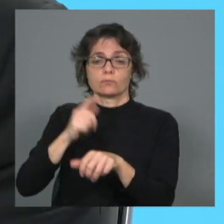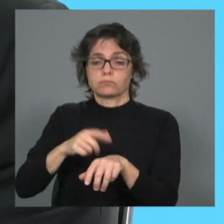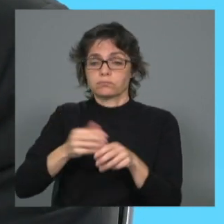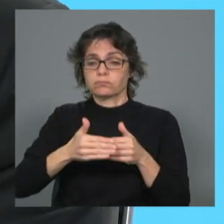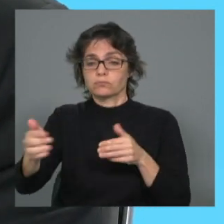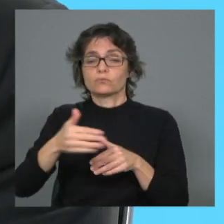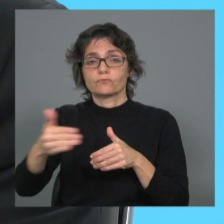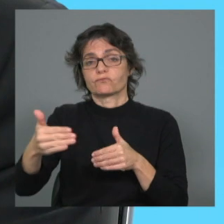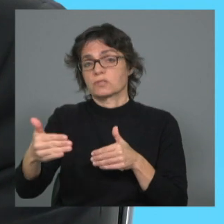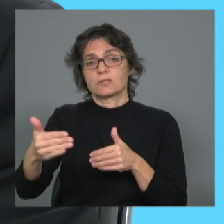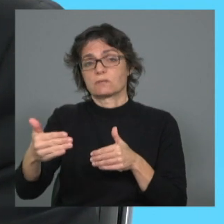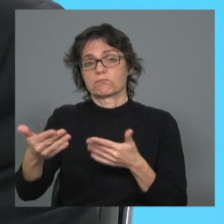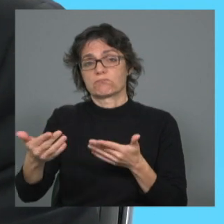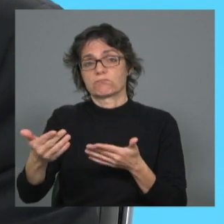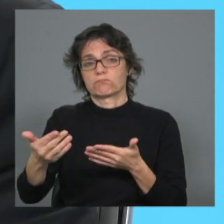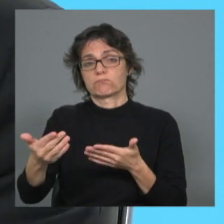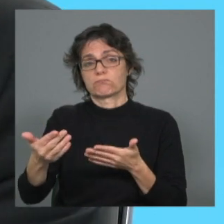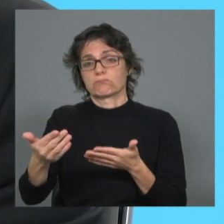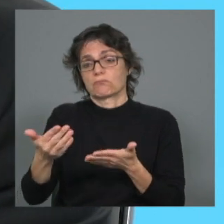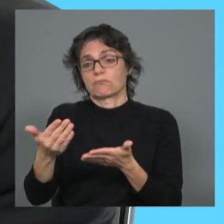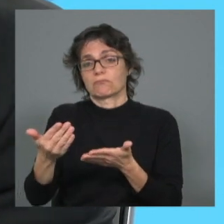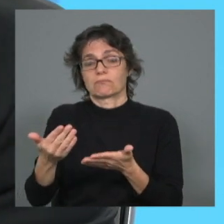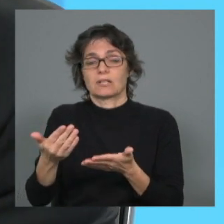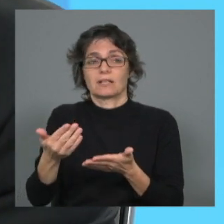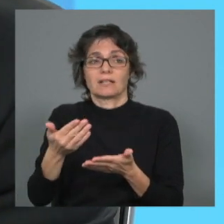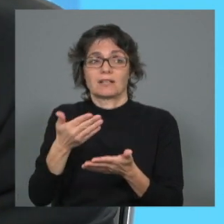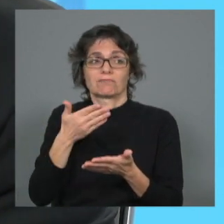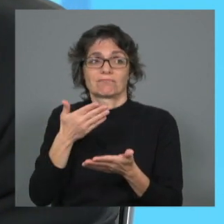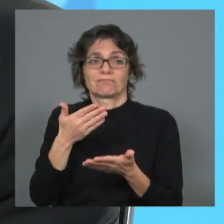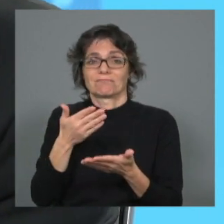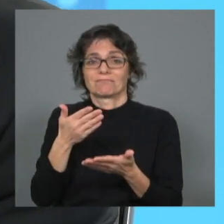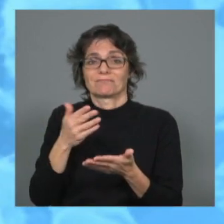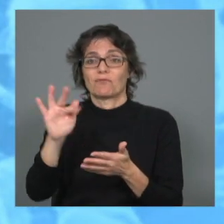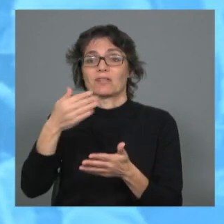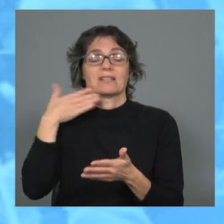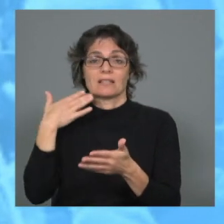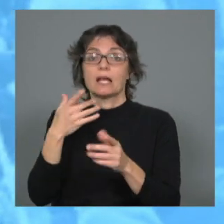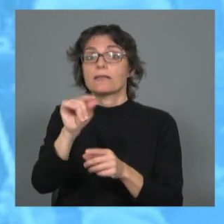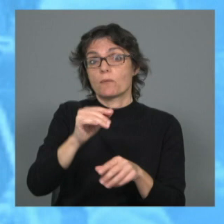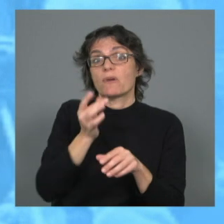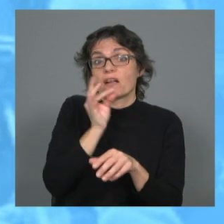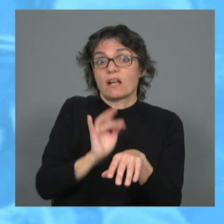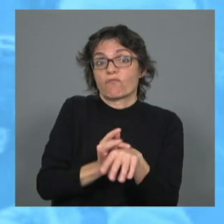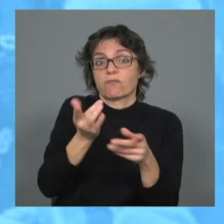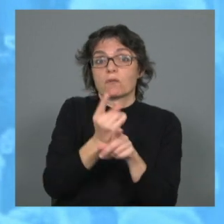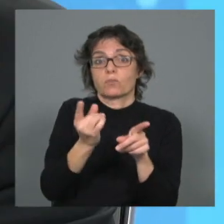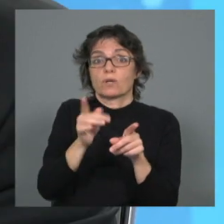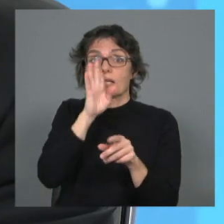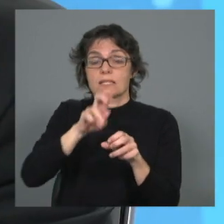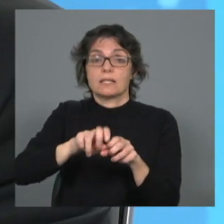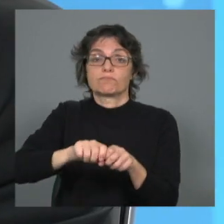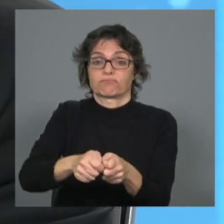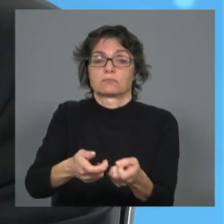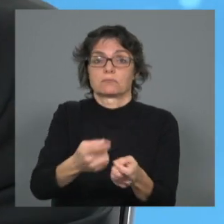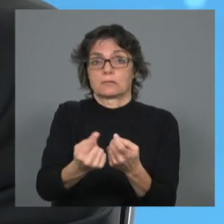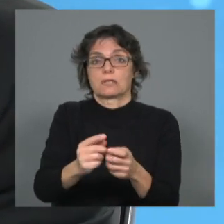é uma vida útil muito curta, não é? E muito frágil, basta uma lesão e acabou. Exatamente. E, portanto, isso, digamos, há